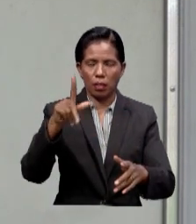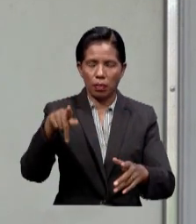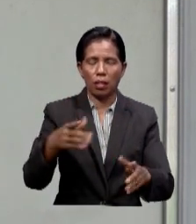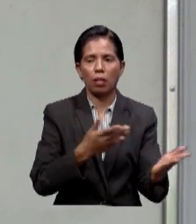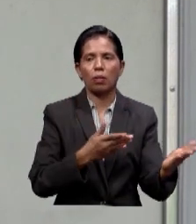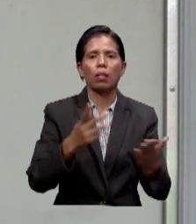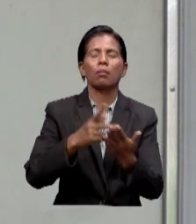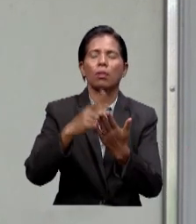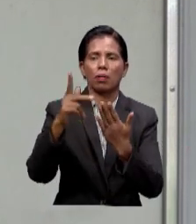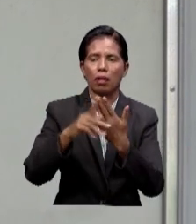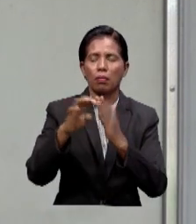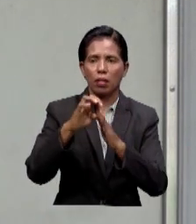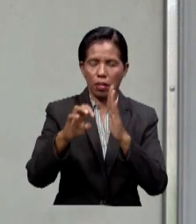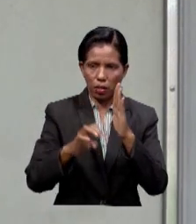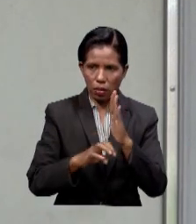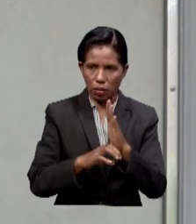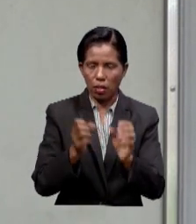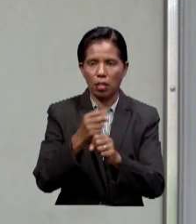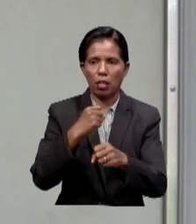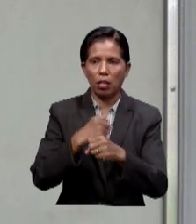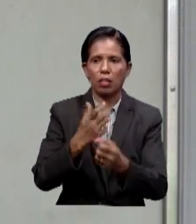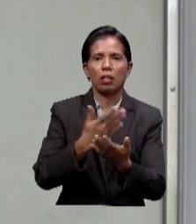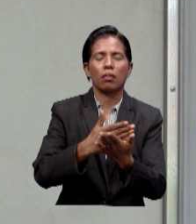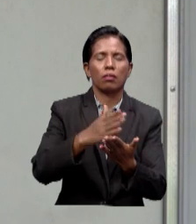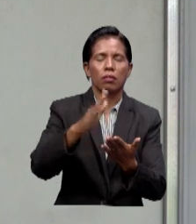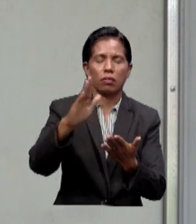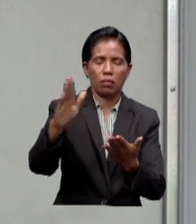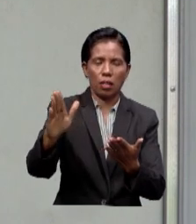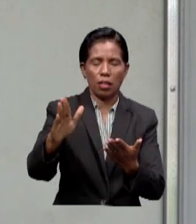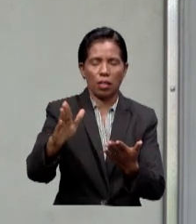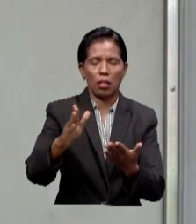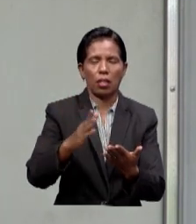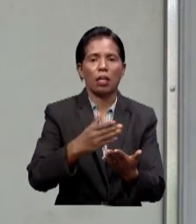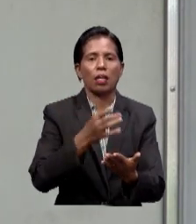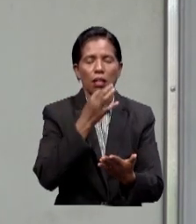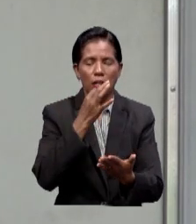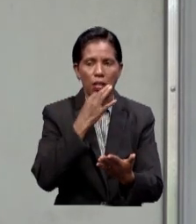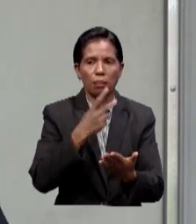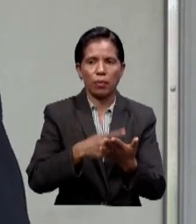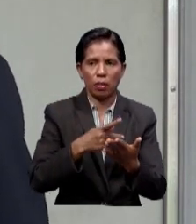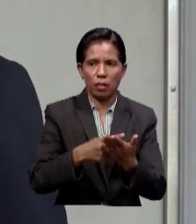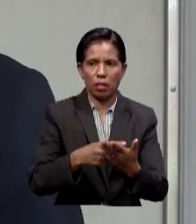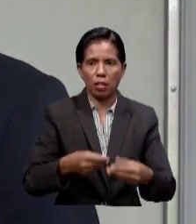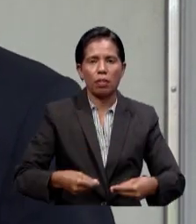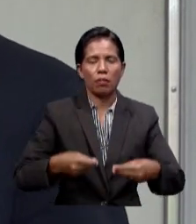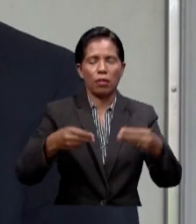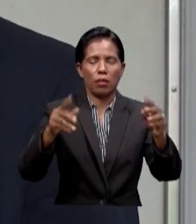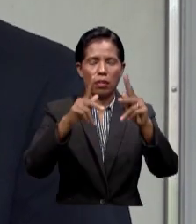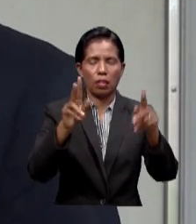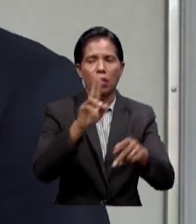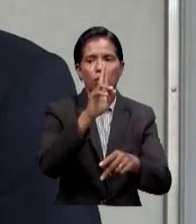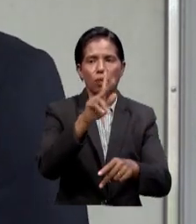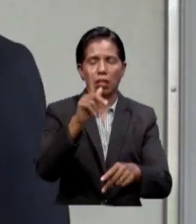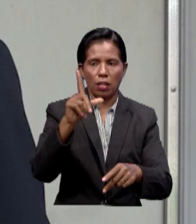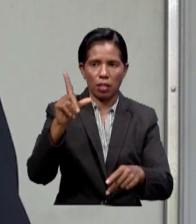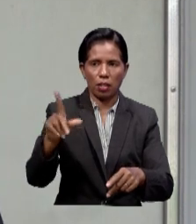programa estar unien zerne, bahalo cesta básica, ka, bahalo ve projeto zerne, ka, ba fahe kalen zirbe UKL Plus, de